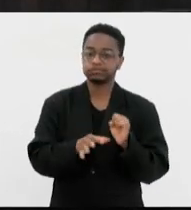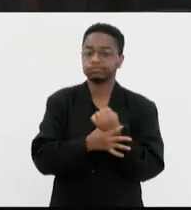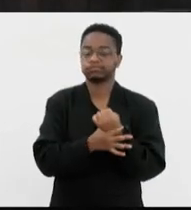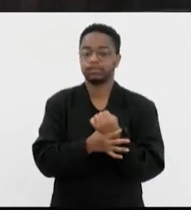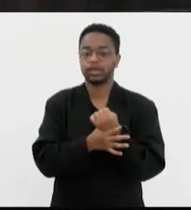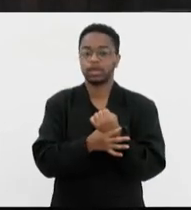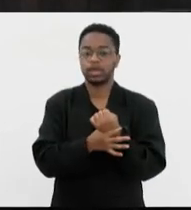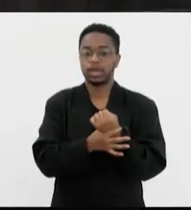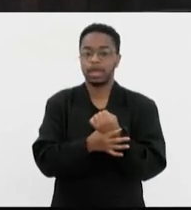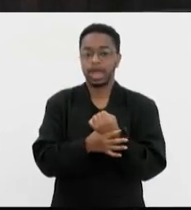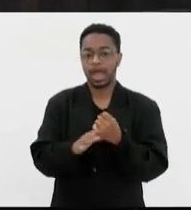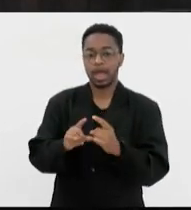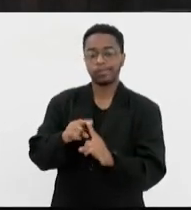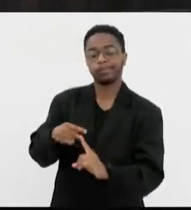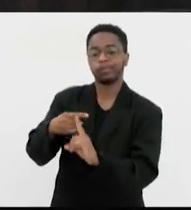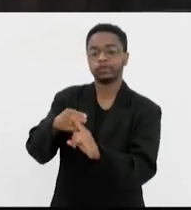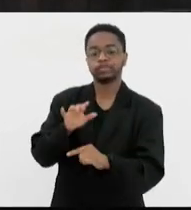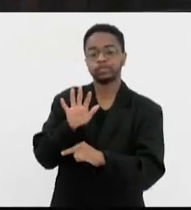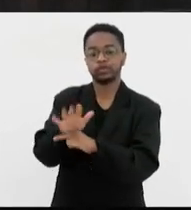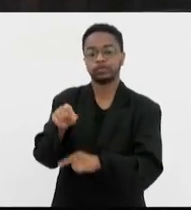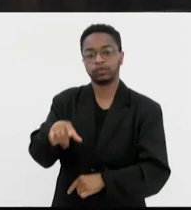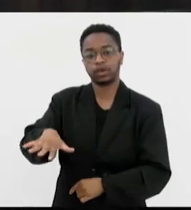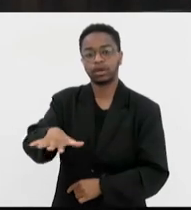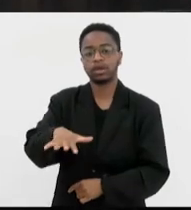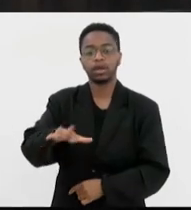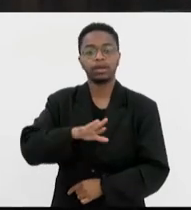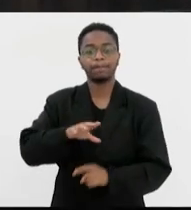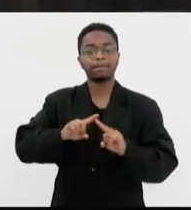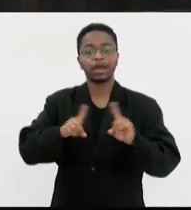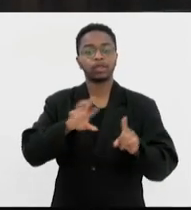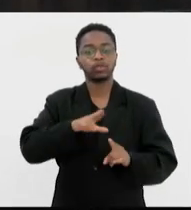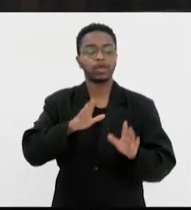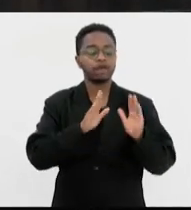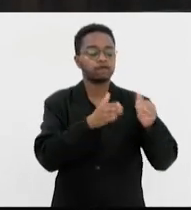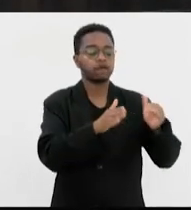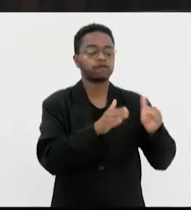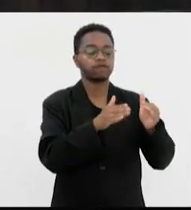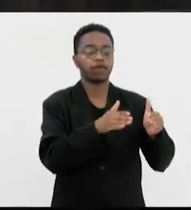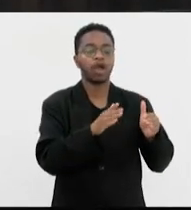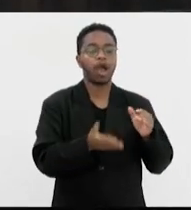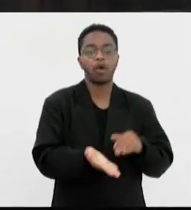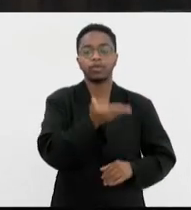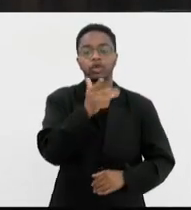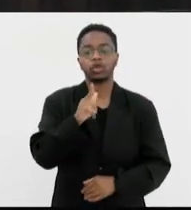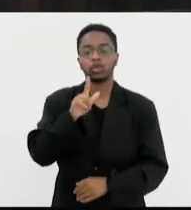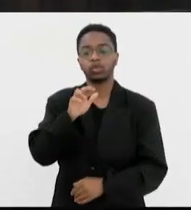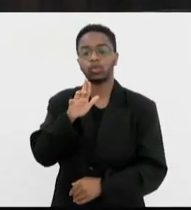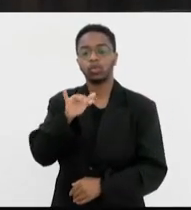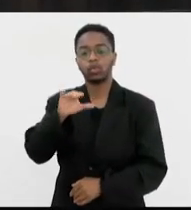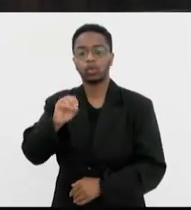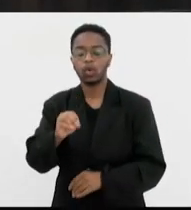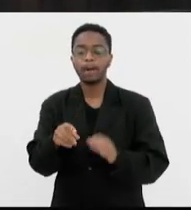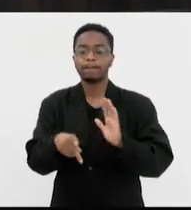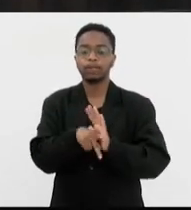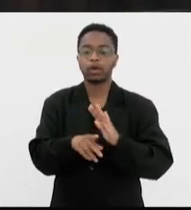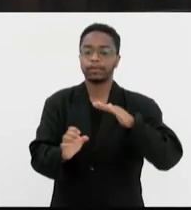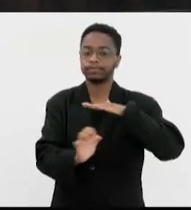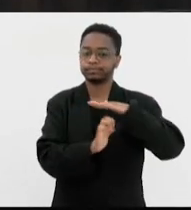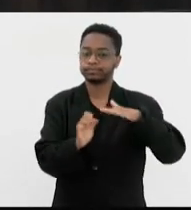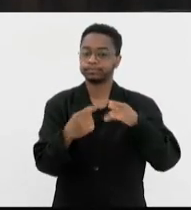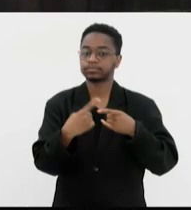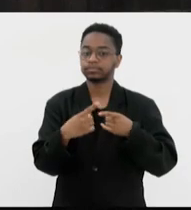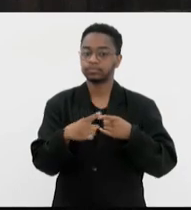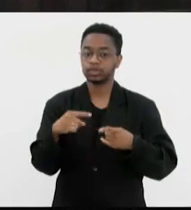benefício chegue lá na ponta e não fique retido, na verdade, aumentando o lucro dos empresários. A gente reduz aqui, o